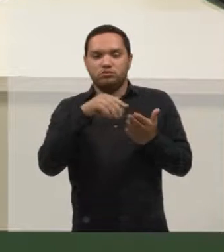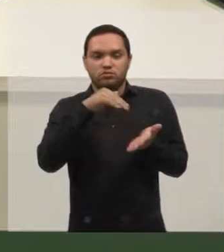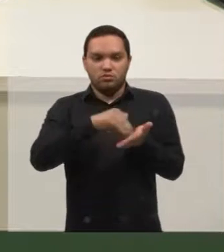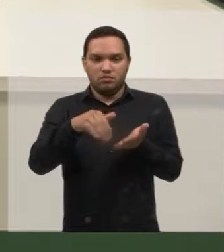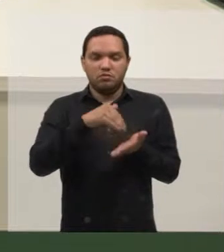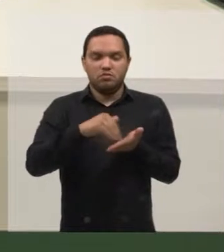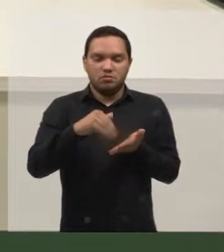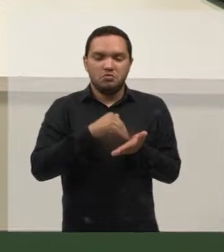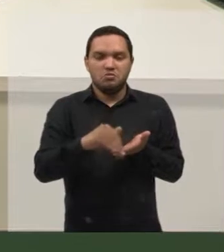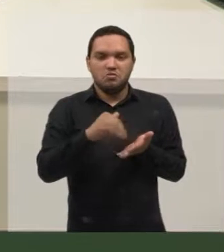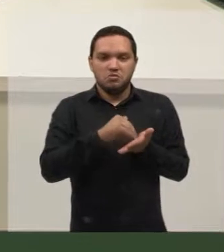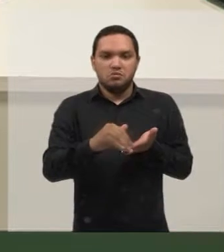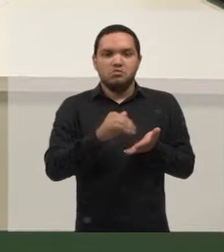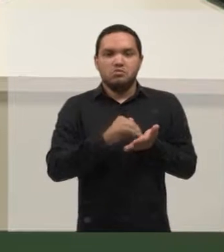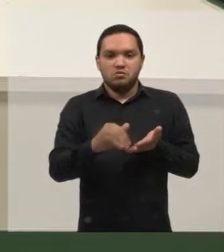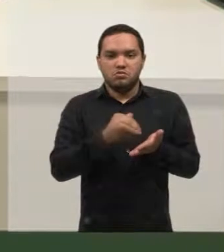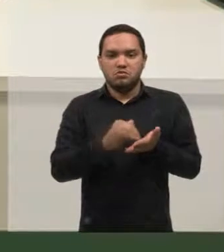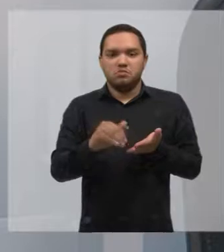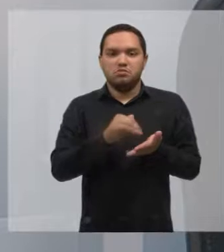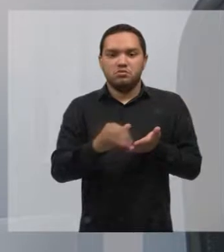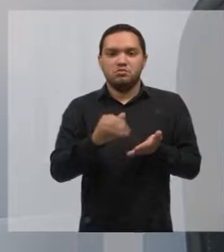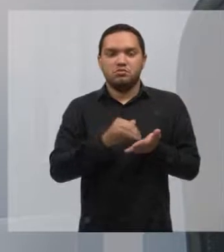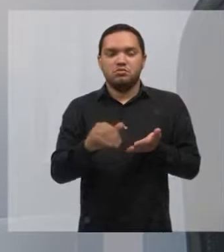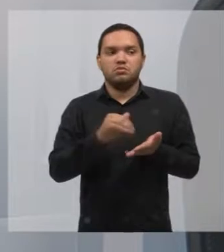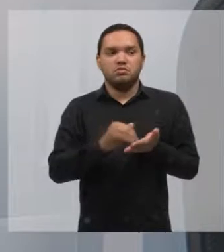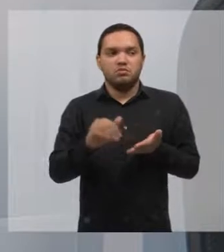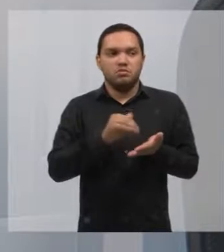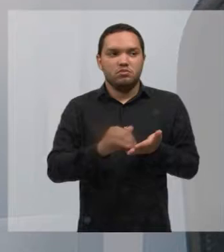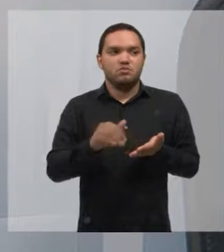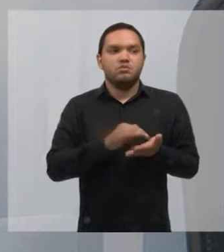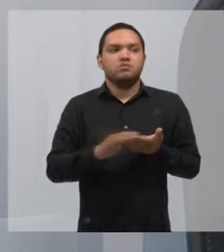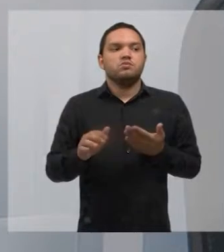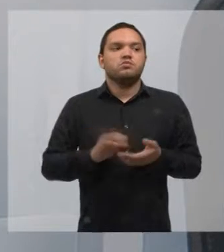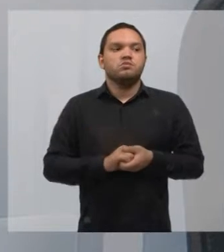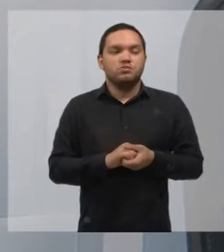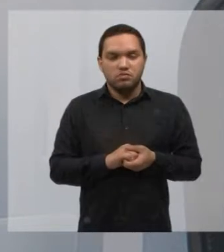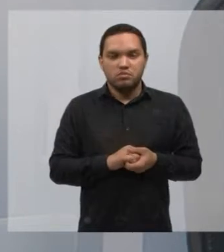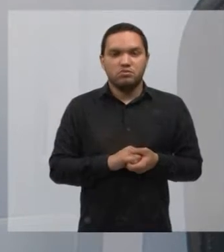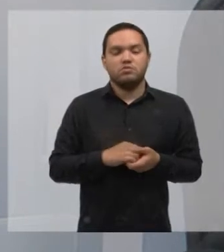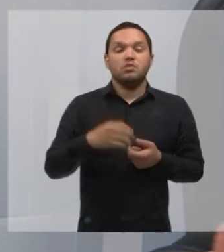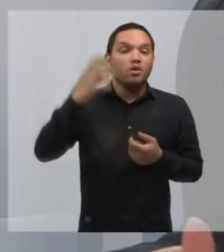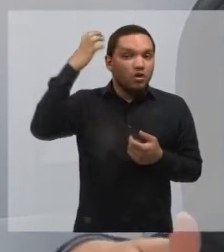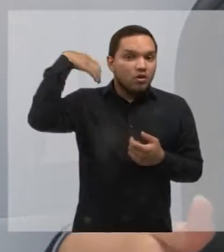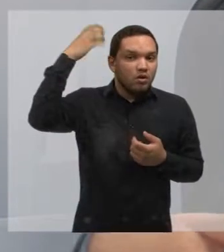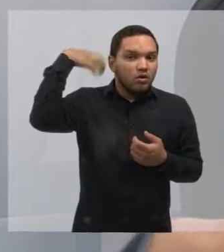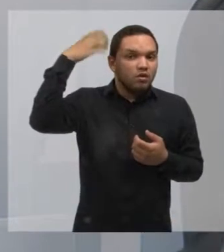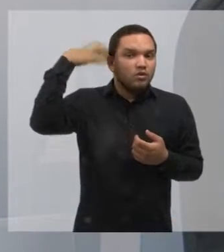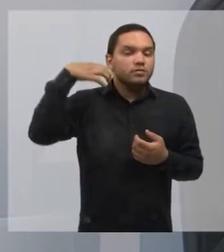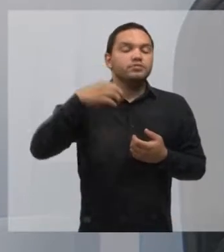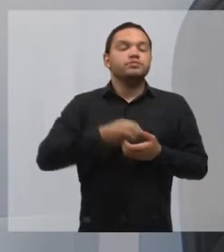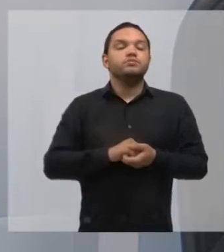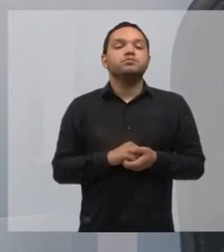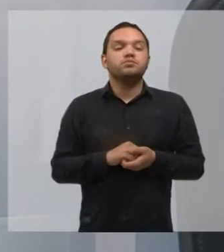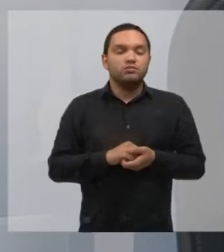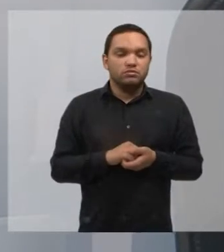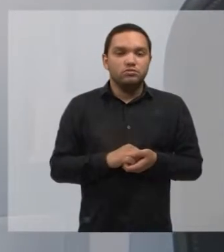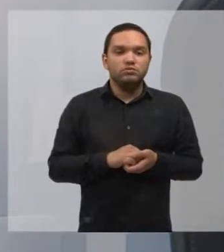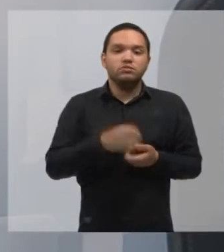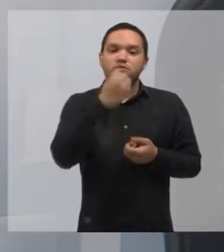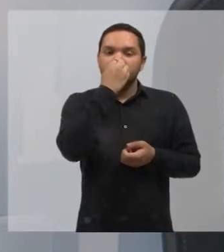tão importante como a Secretaria-Geral da Casa. É um homem que coordena em alguns aspectos